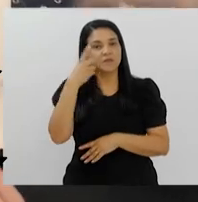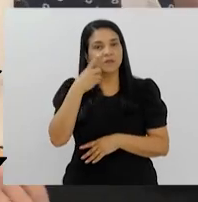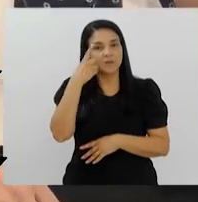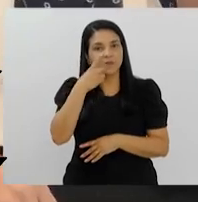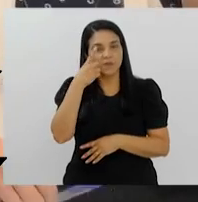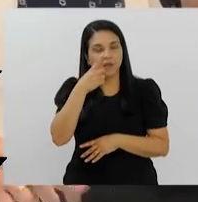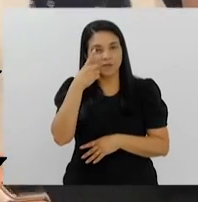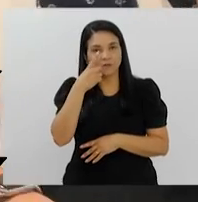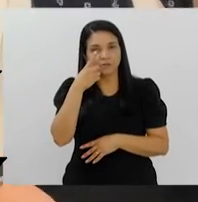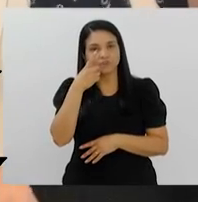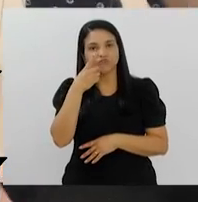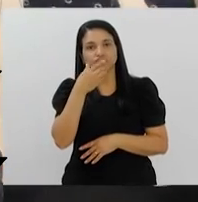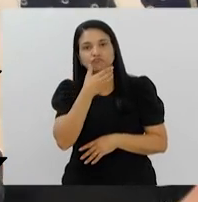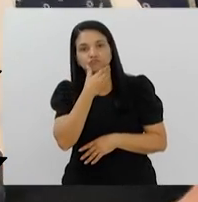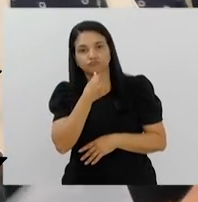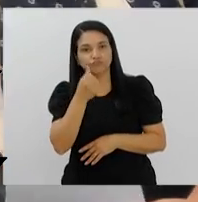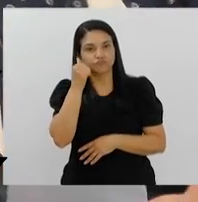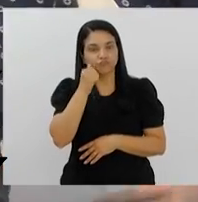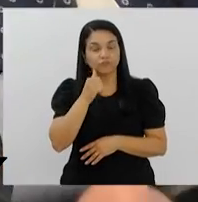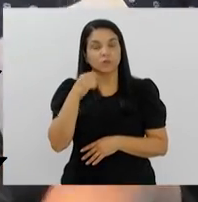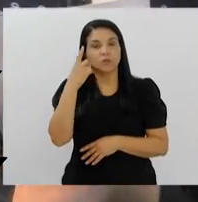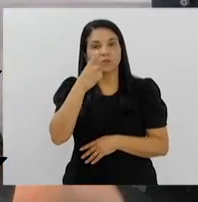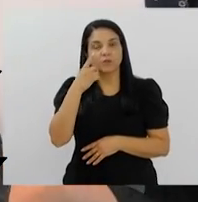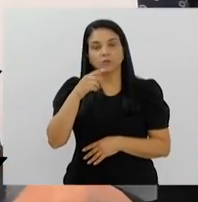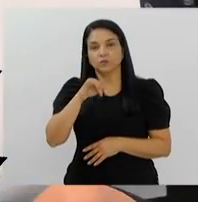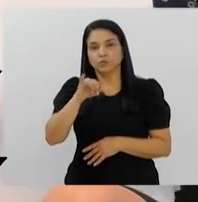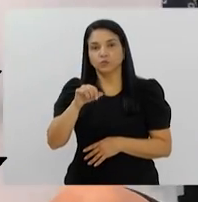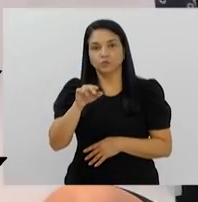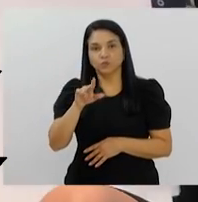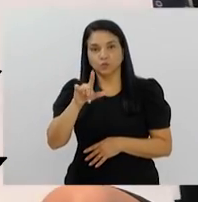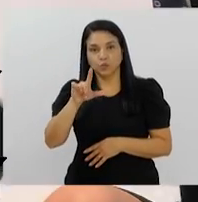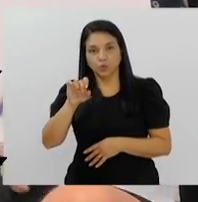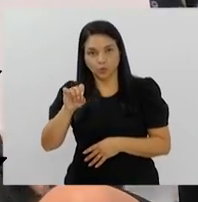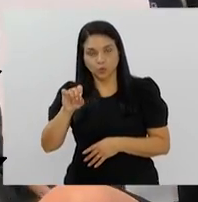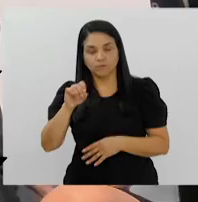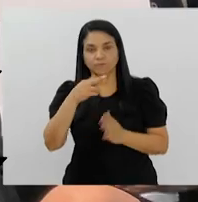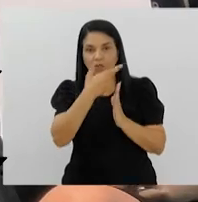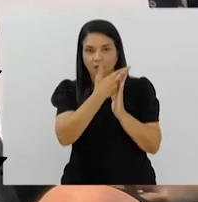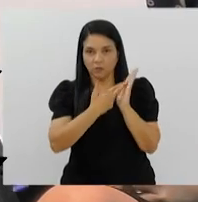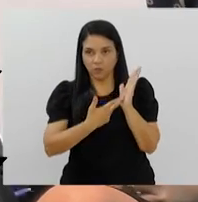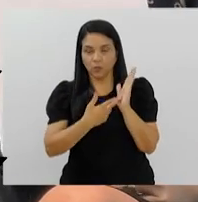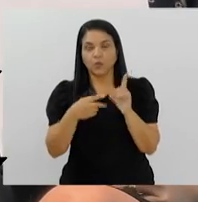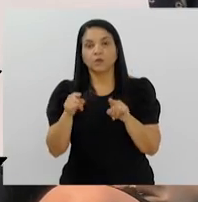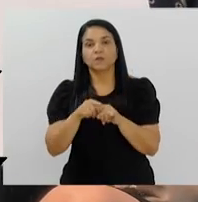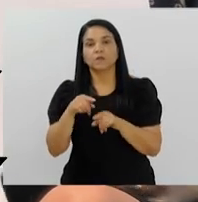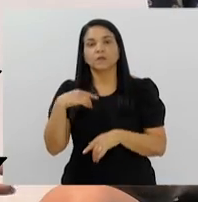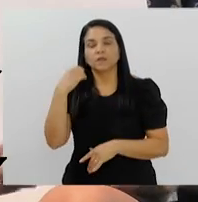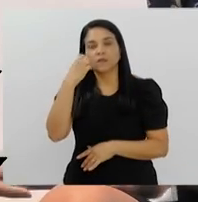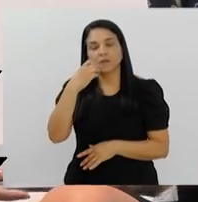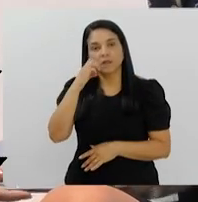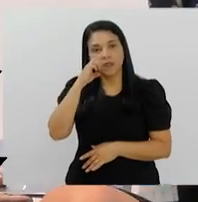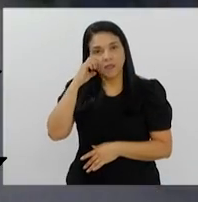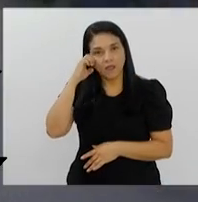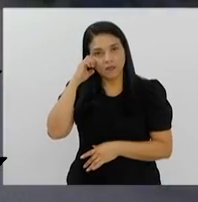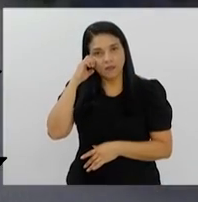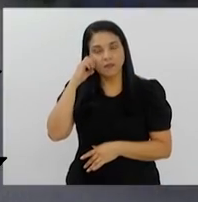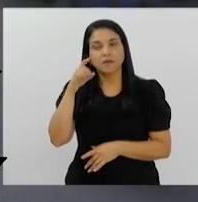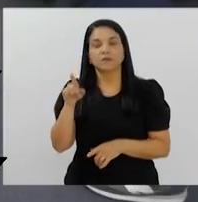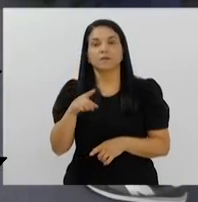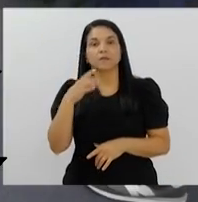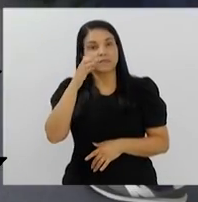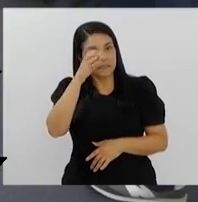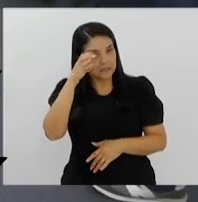e deputadas deputado Júlio Rocha relator desta CPI deputada éli ca takimoto e deputada Célia